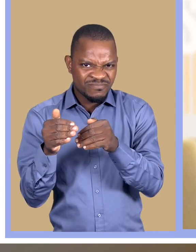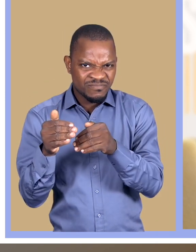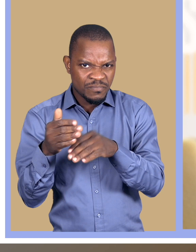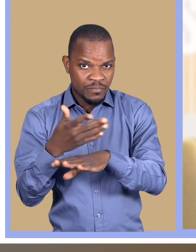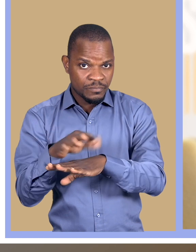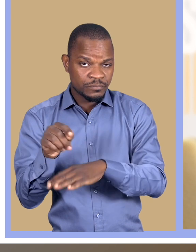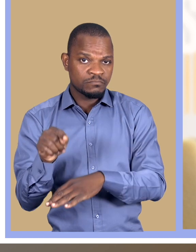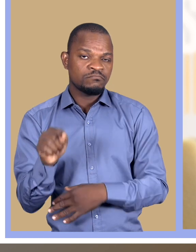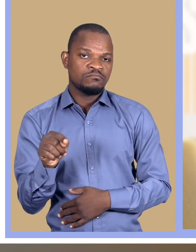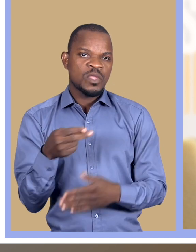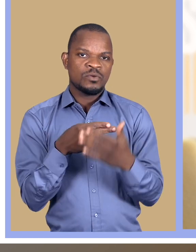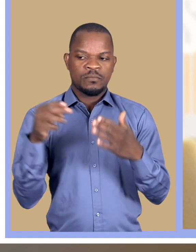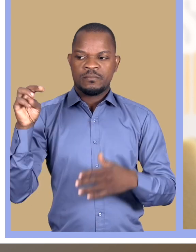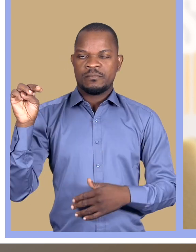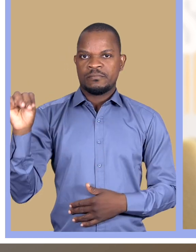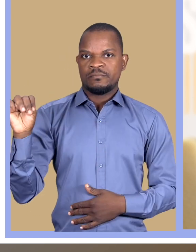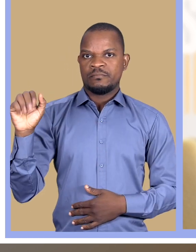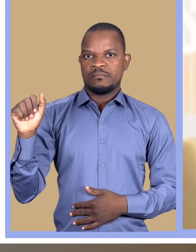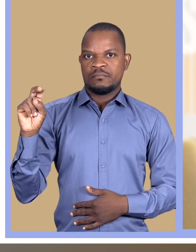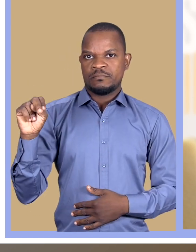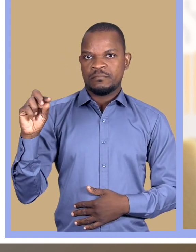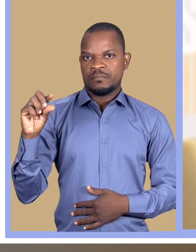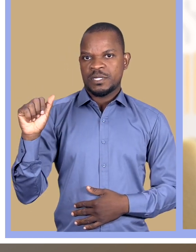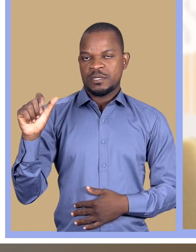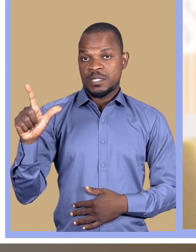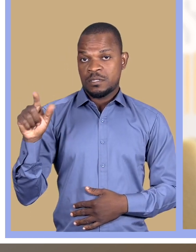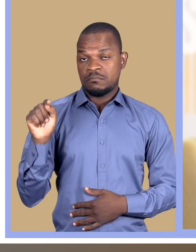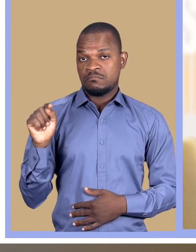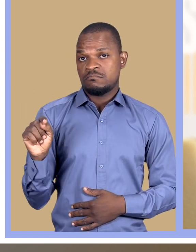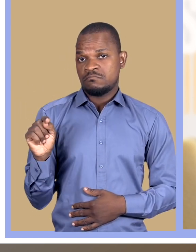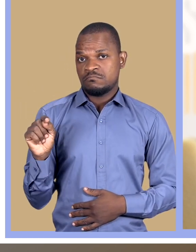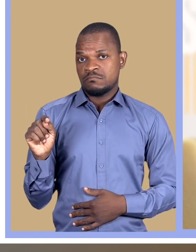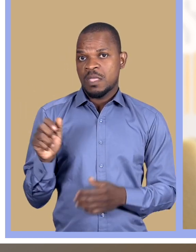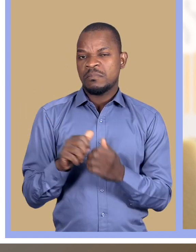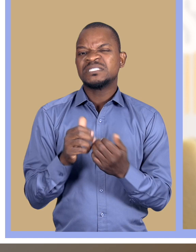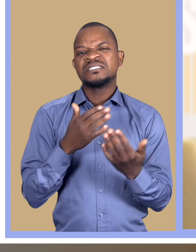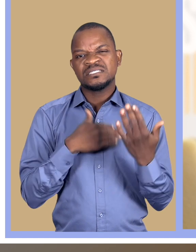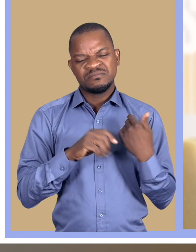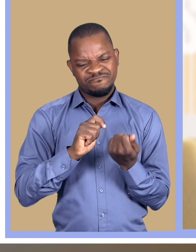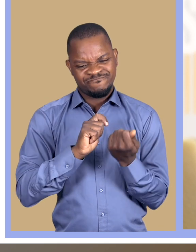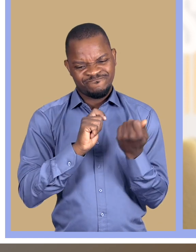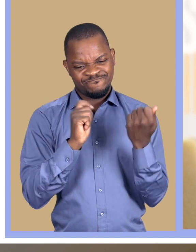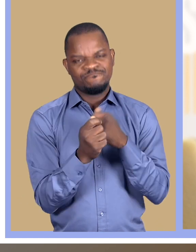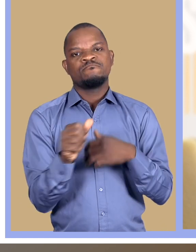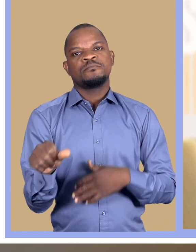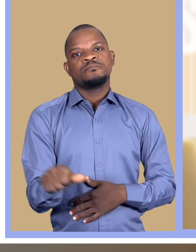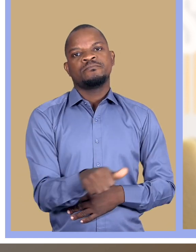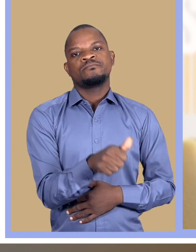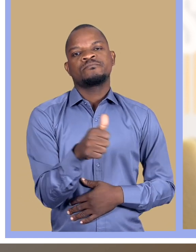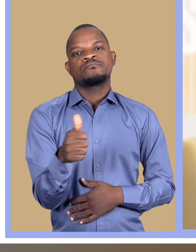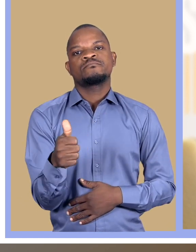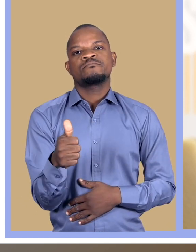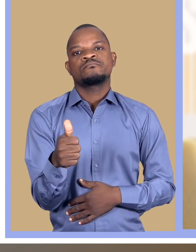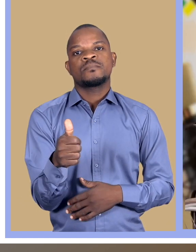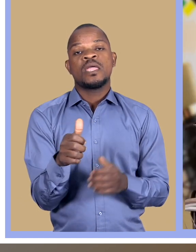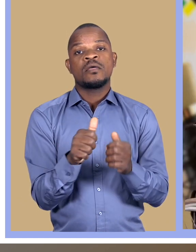agora, aliás, já estamos praticamente fora deste prazo, é reverter este cenário, que seria educar e restaurar